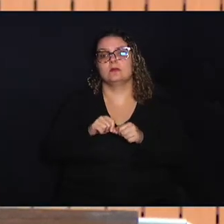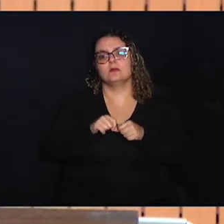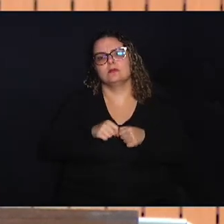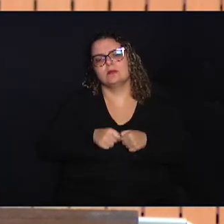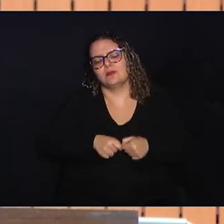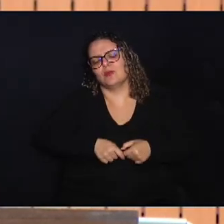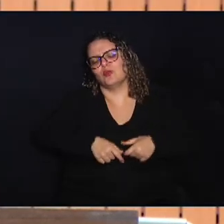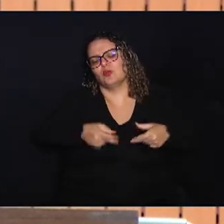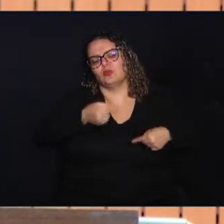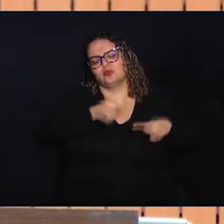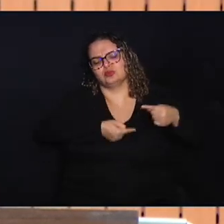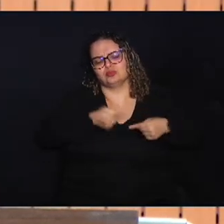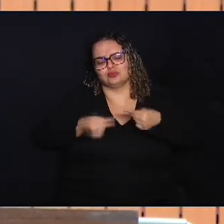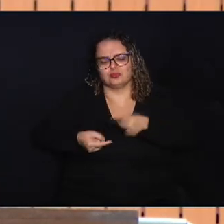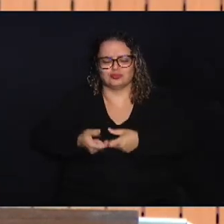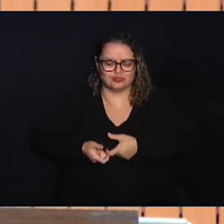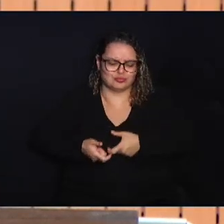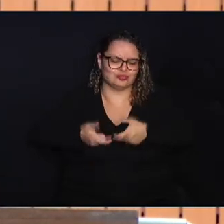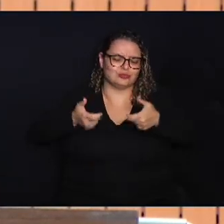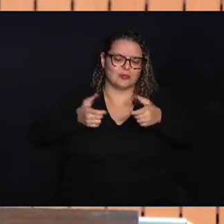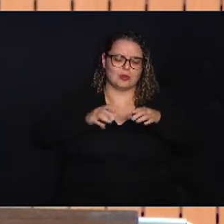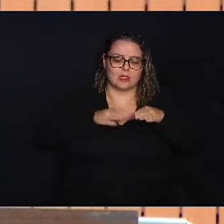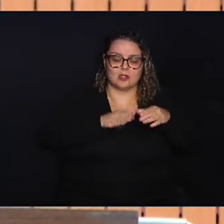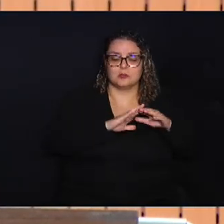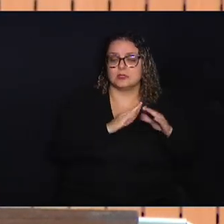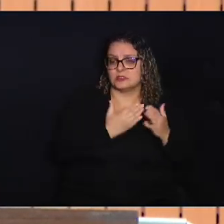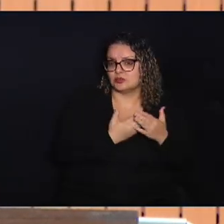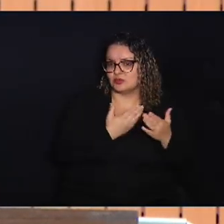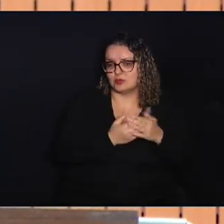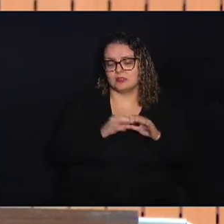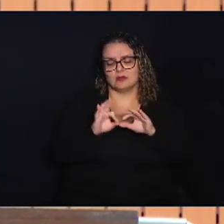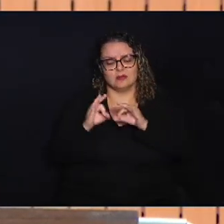discussão, com a equipe escolar, com as famílias, com todo